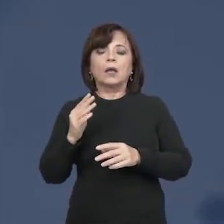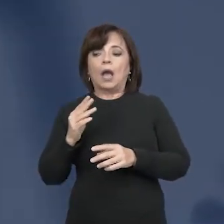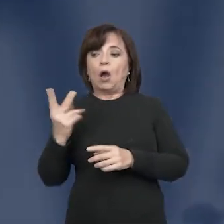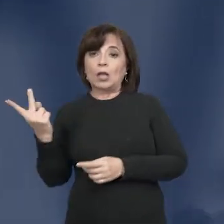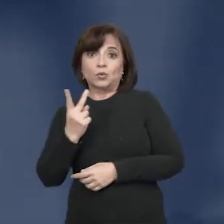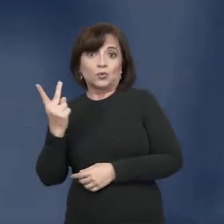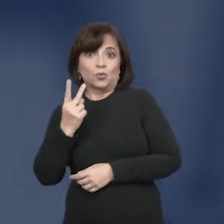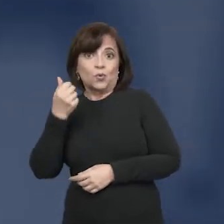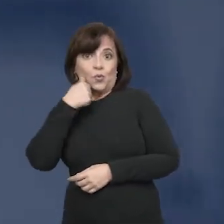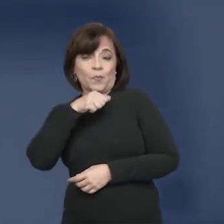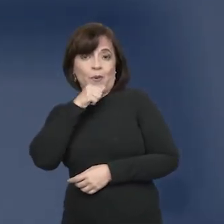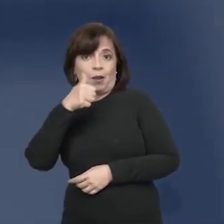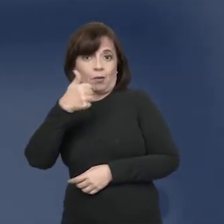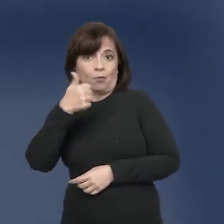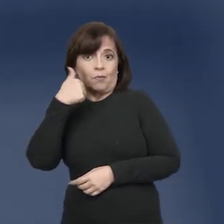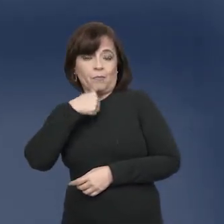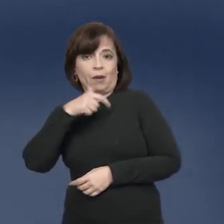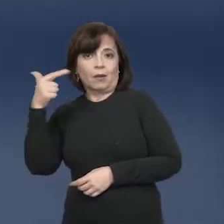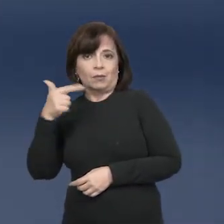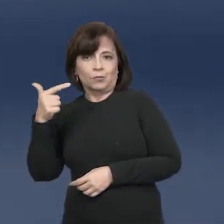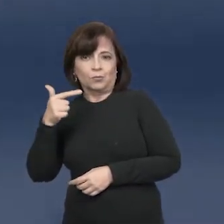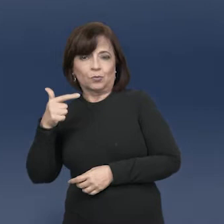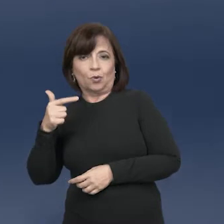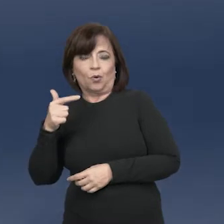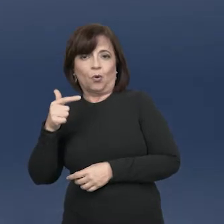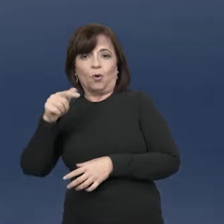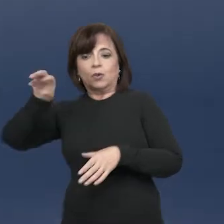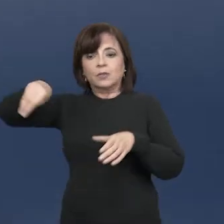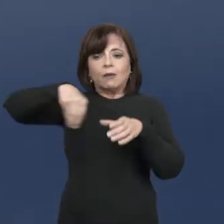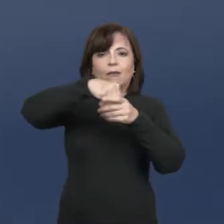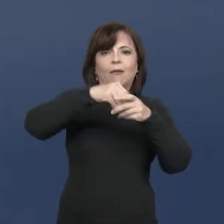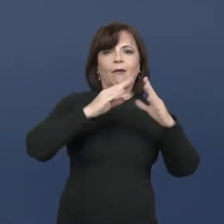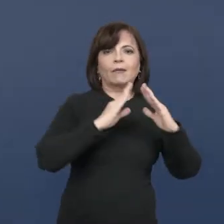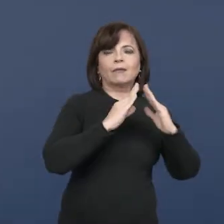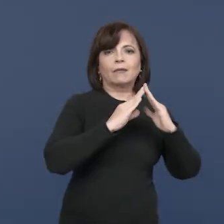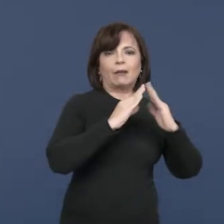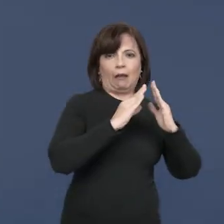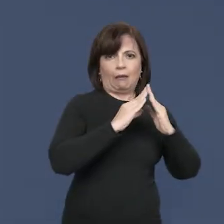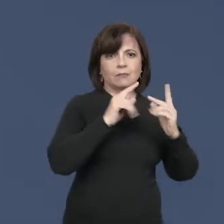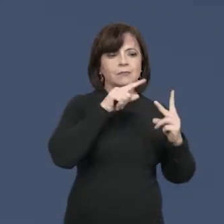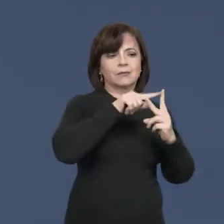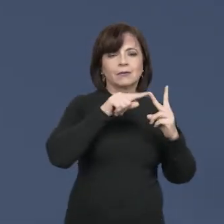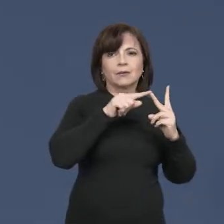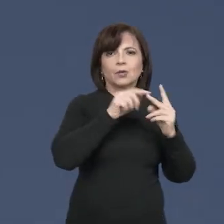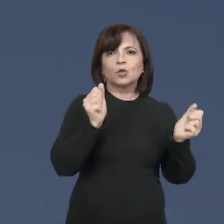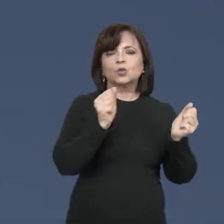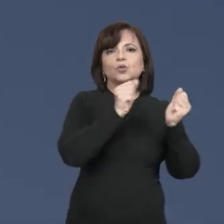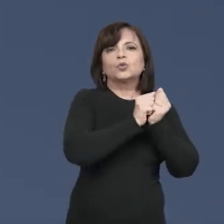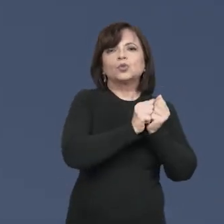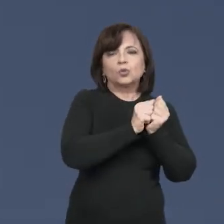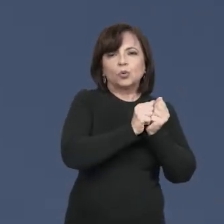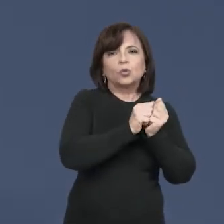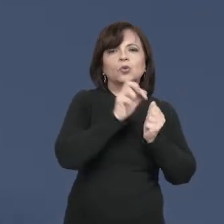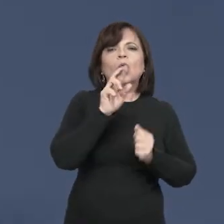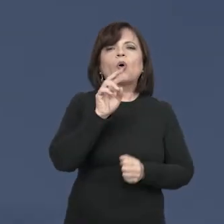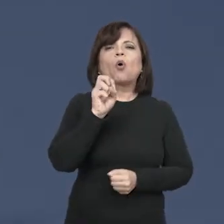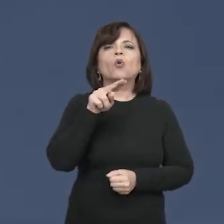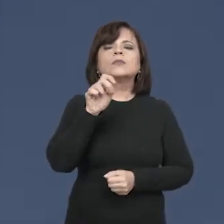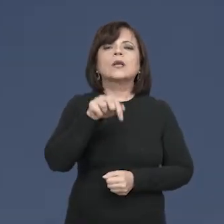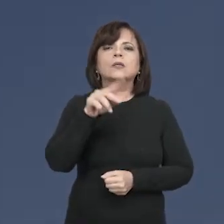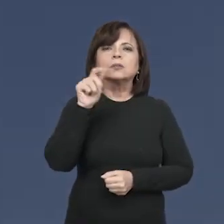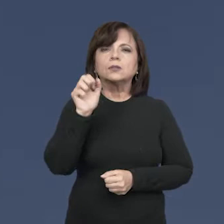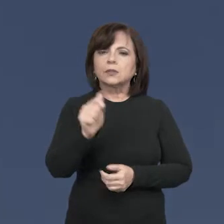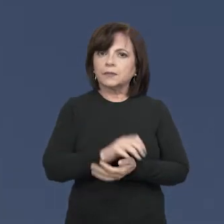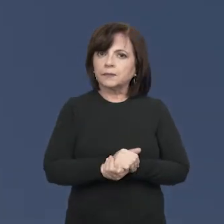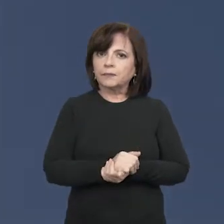foram residir com Brena, Rosângela e a senhora Aparecida, aqui em Porto Real, em meados de